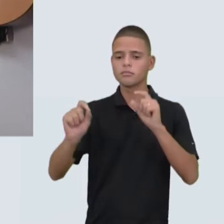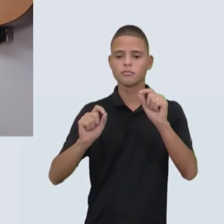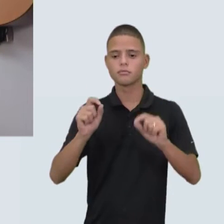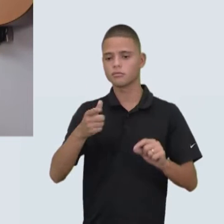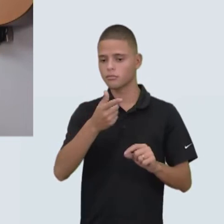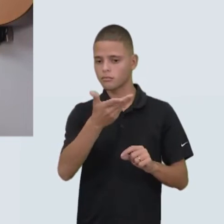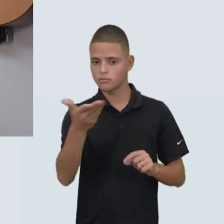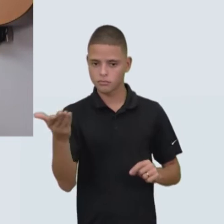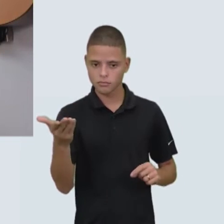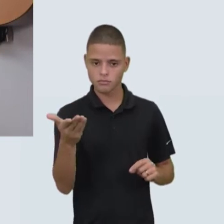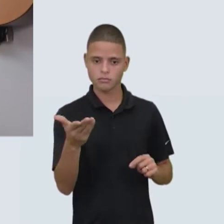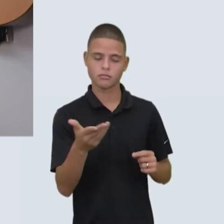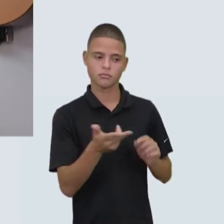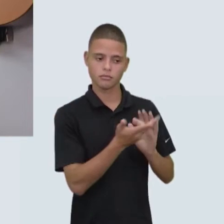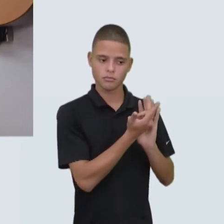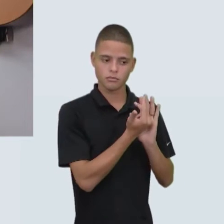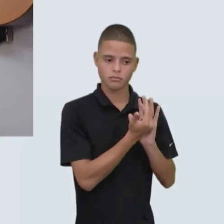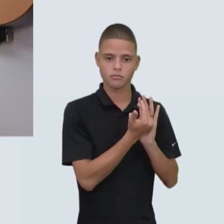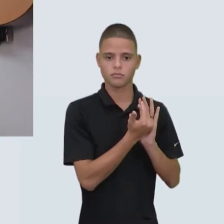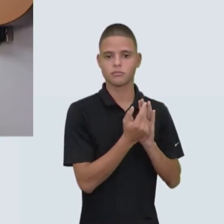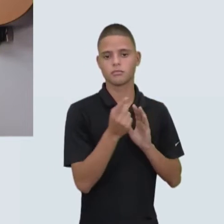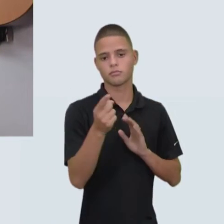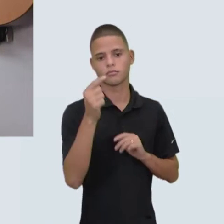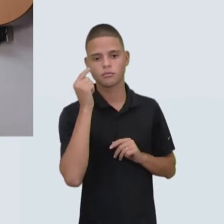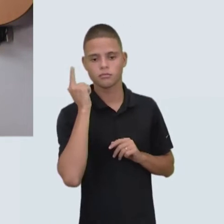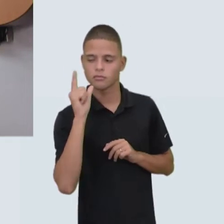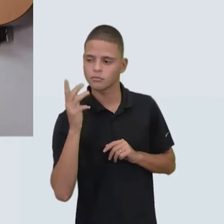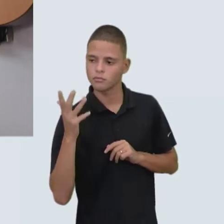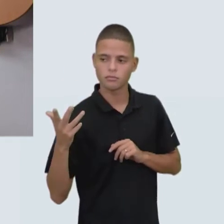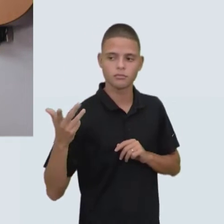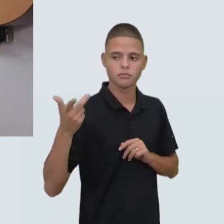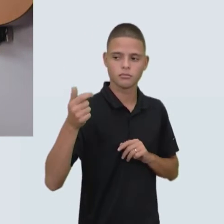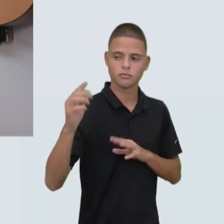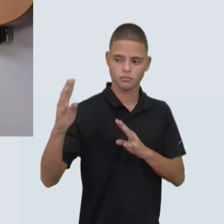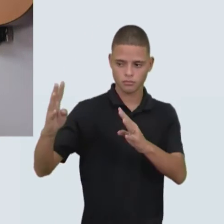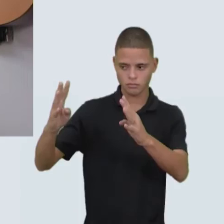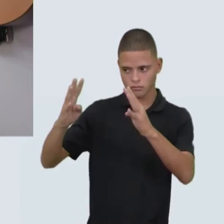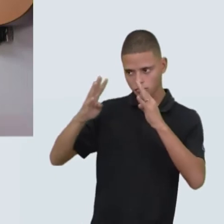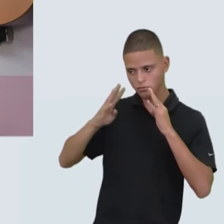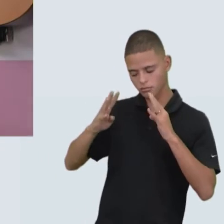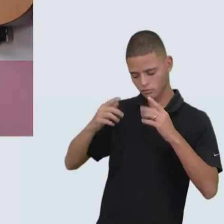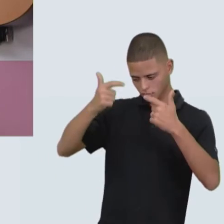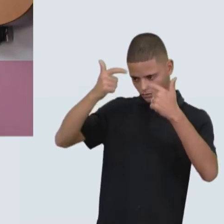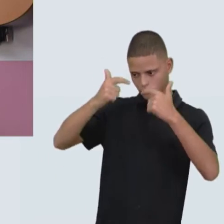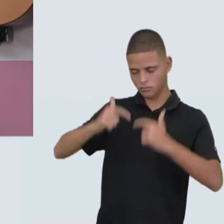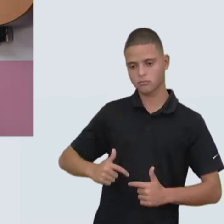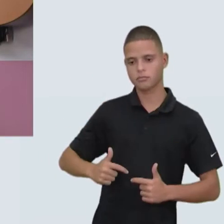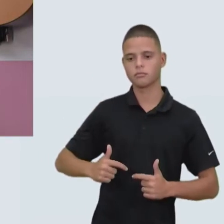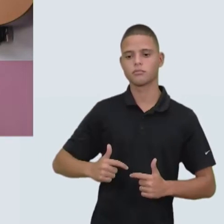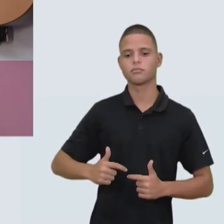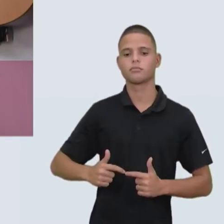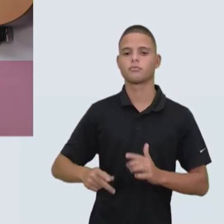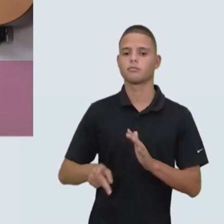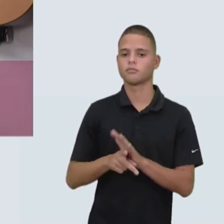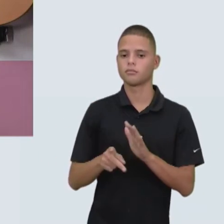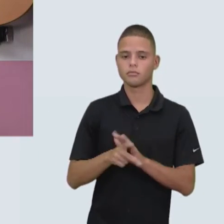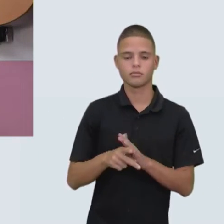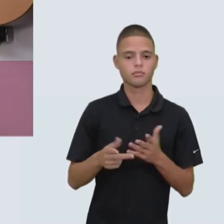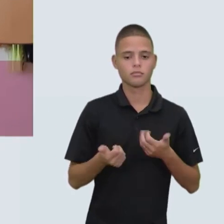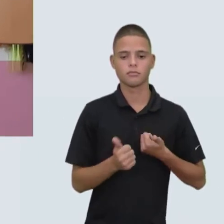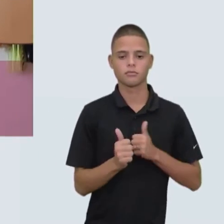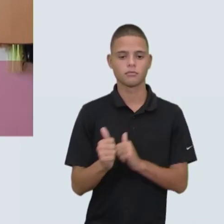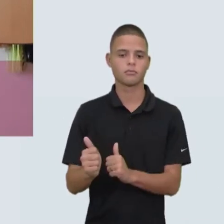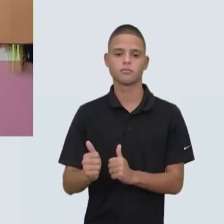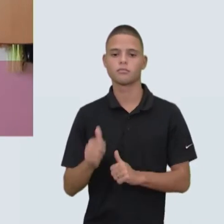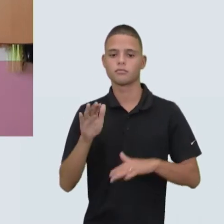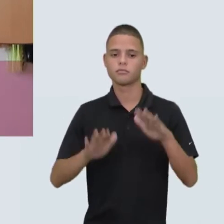conteúdo relevante, no fundo, é você conseguir captar a atenção deste consumidor, desse público, desse seguidor que tá